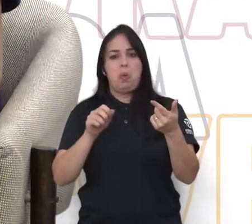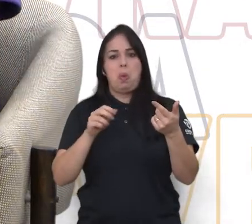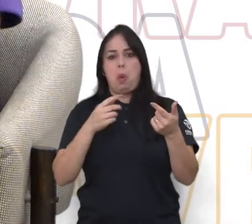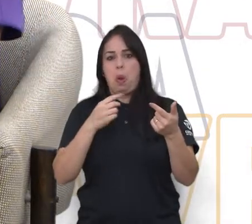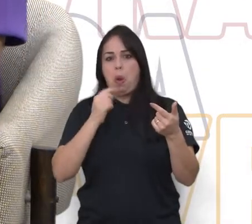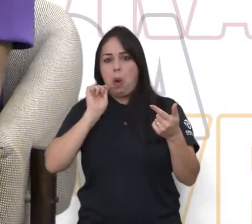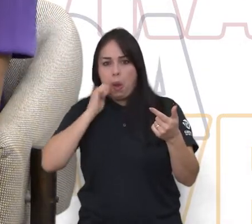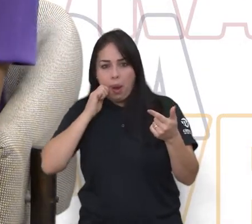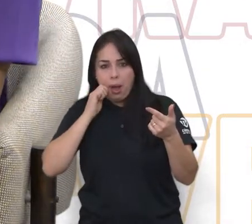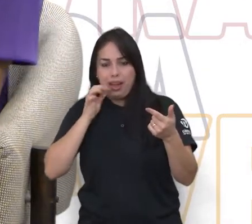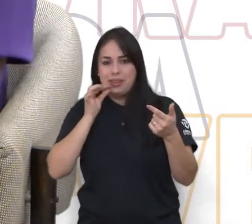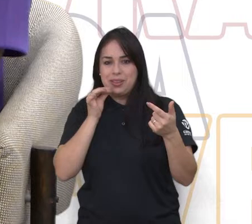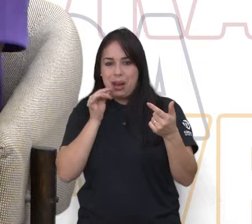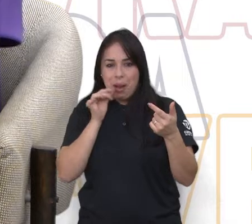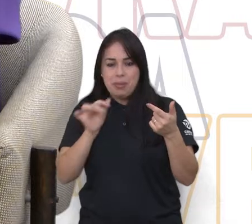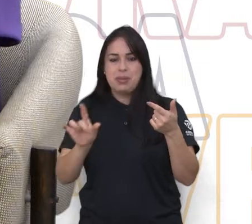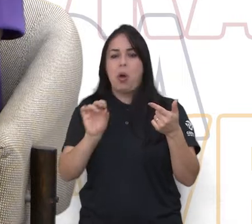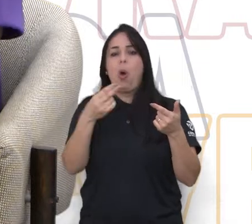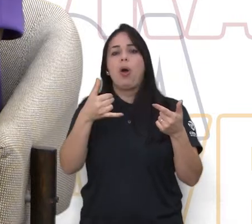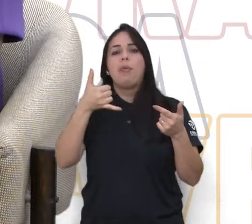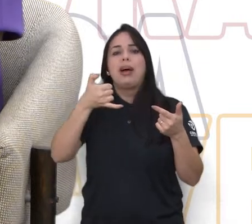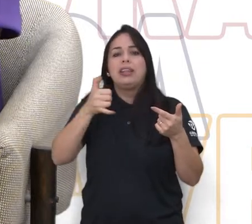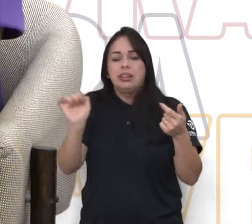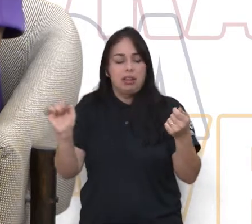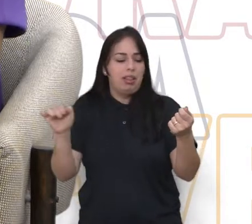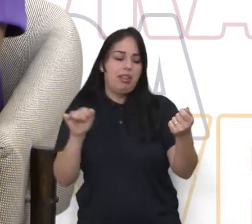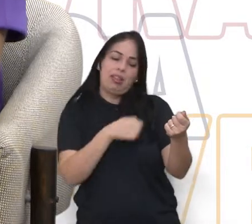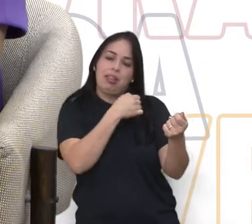caneta e brincar.